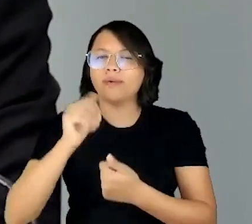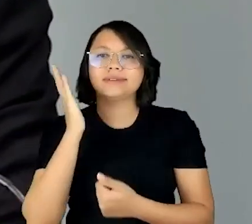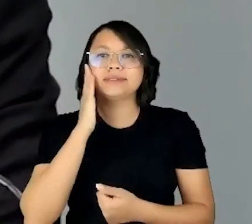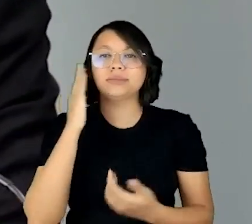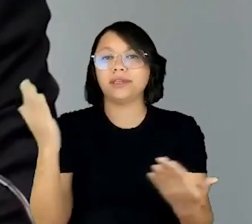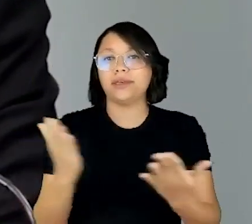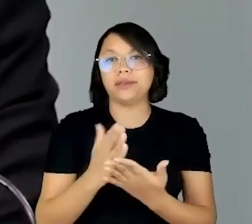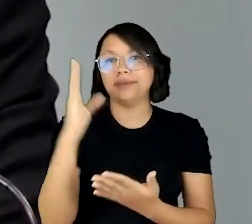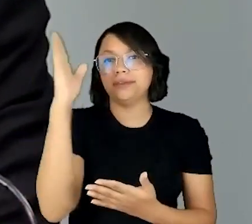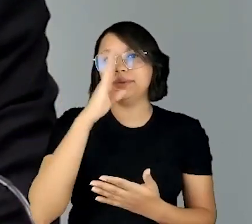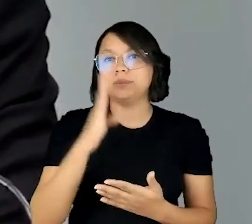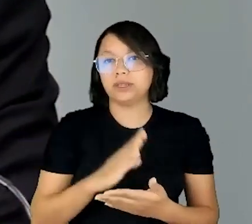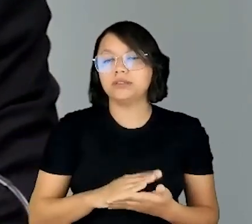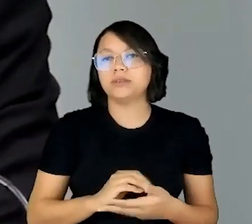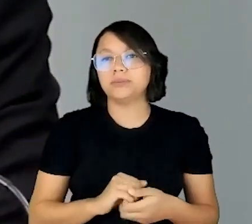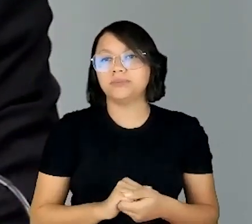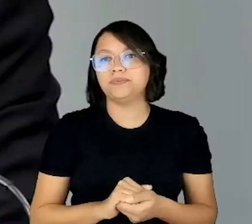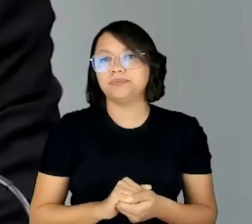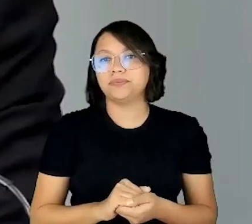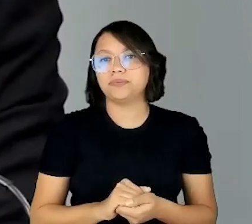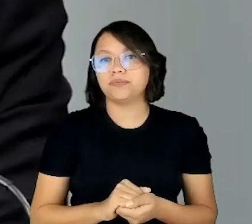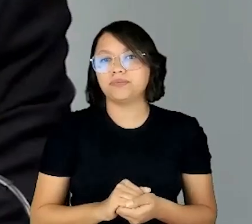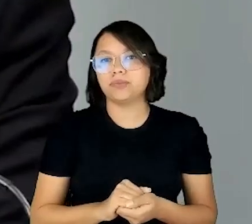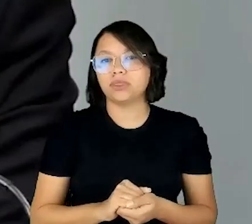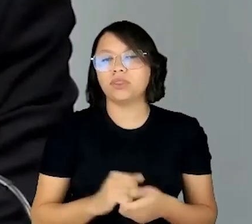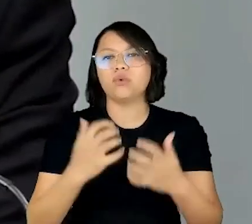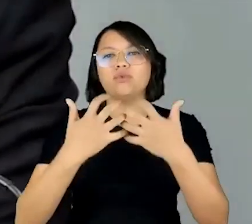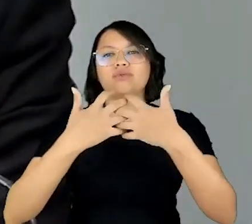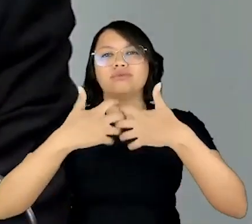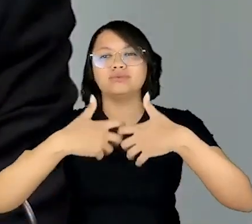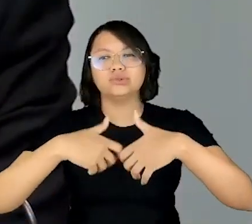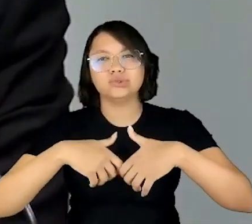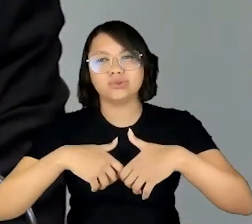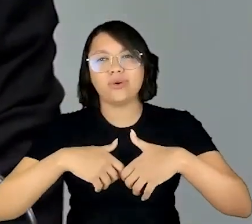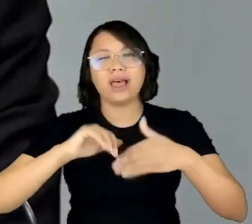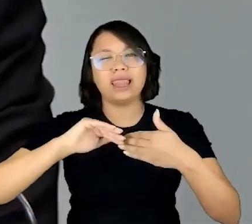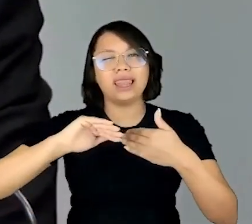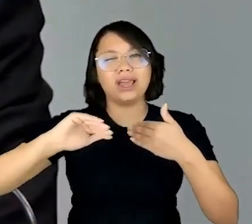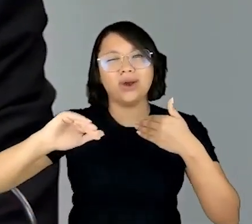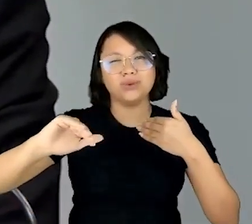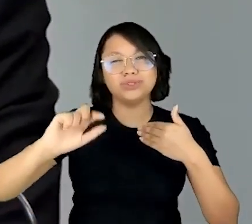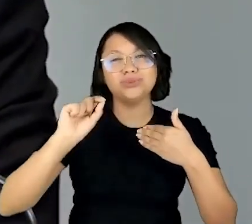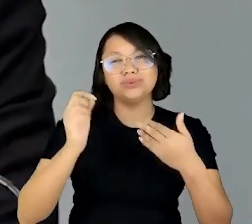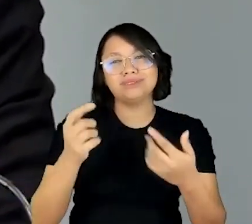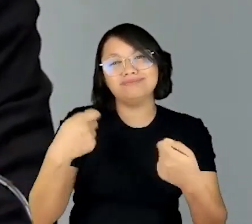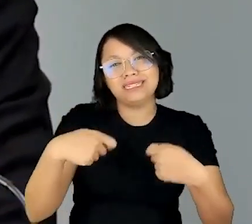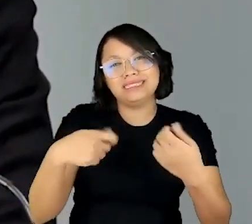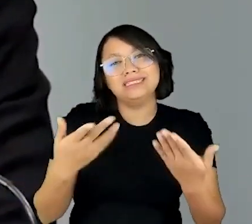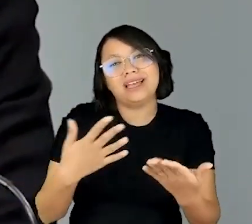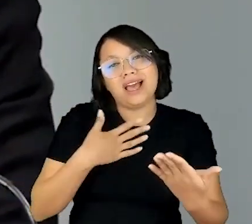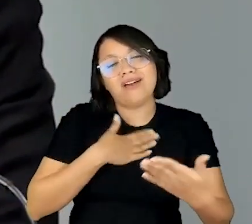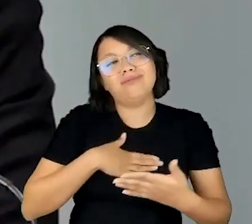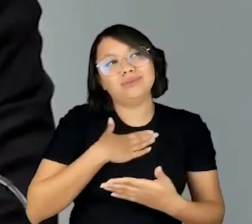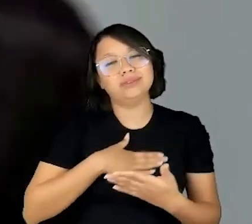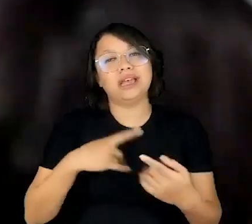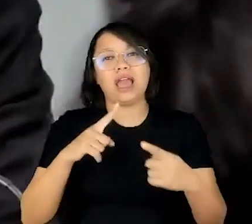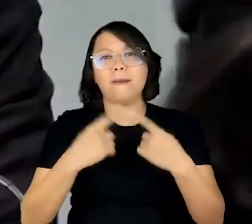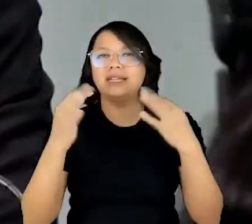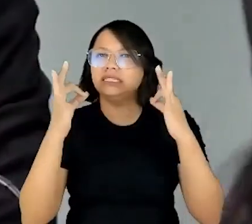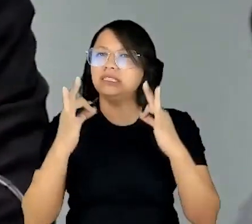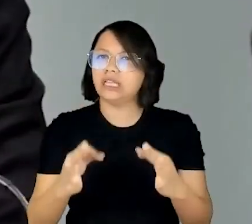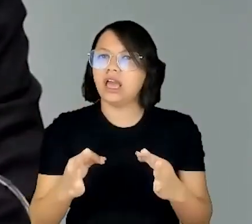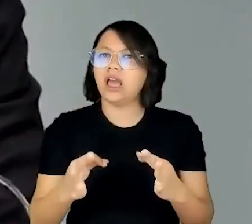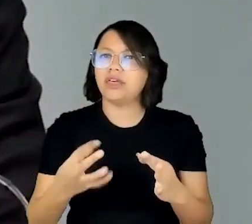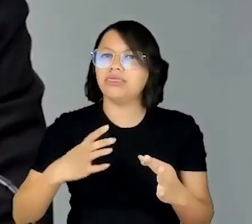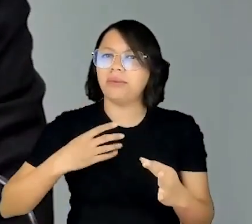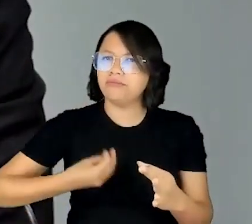Brasil isso funciona ainda aquém da maneira que nós gostaríamos, mas certamente eu tenho uma